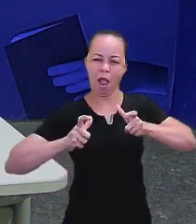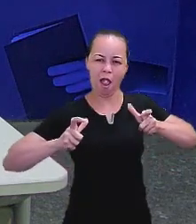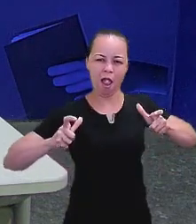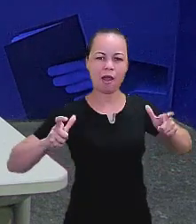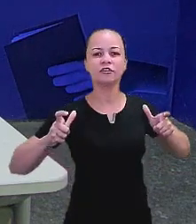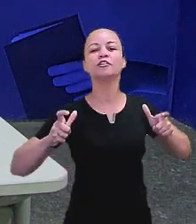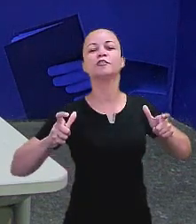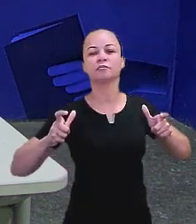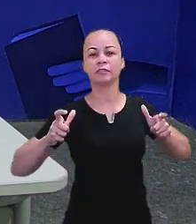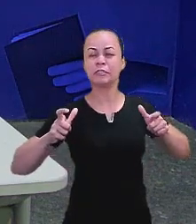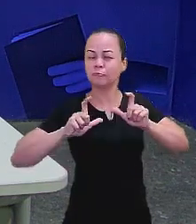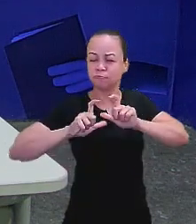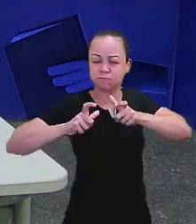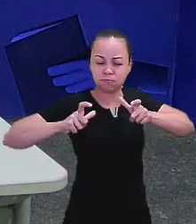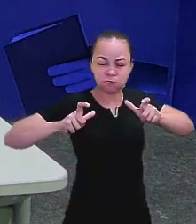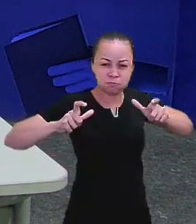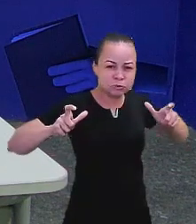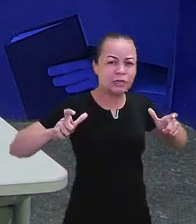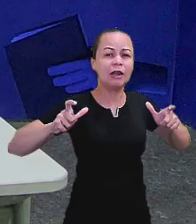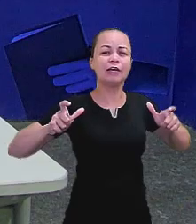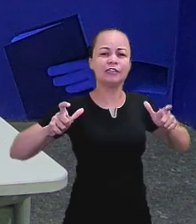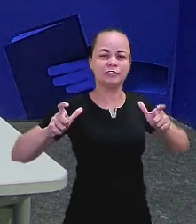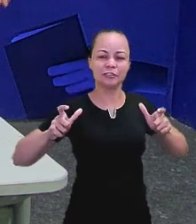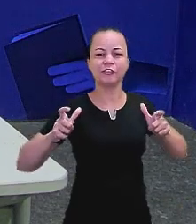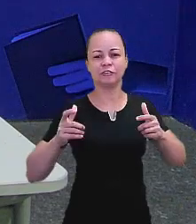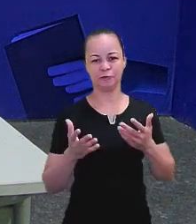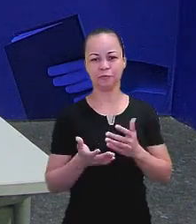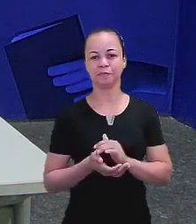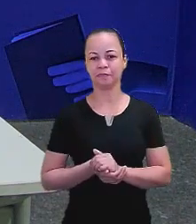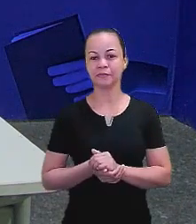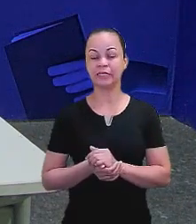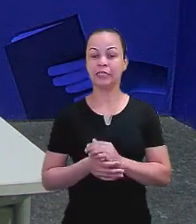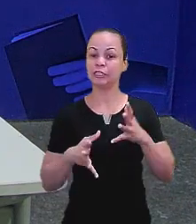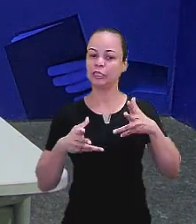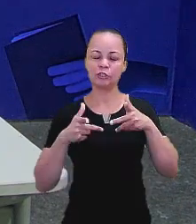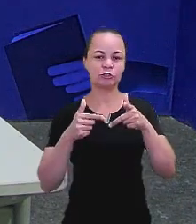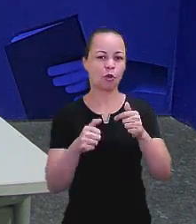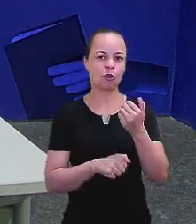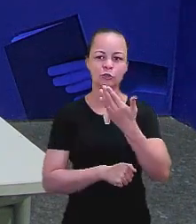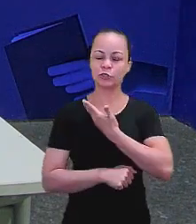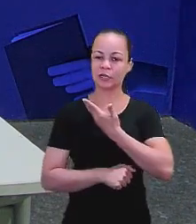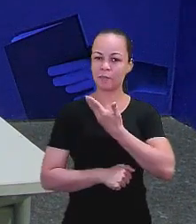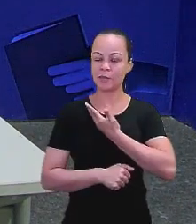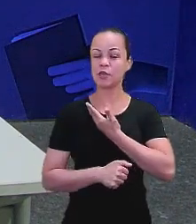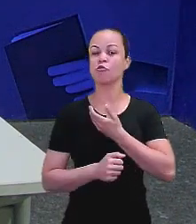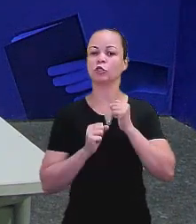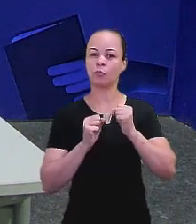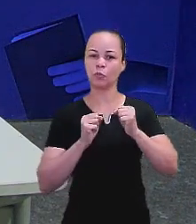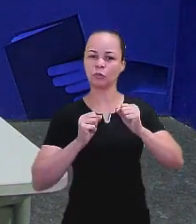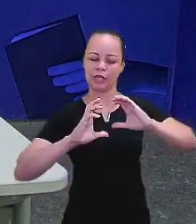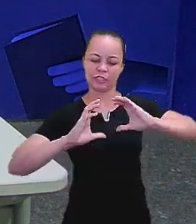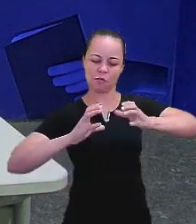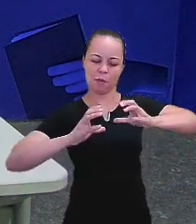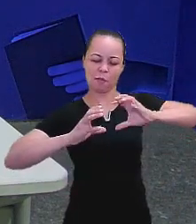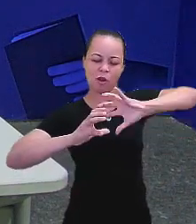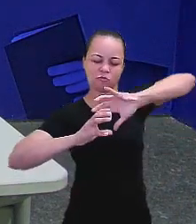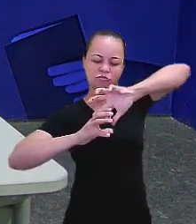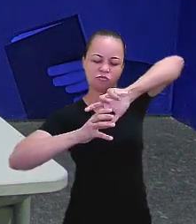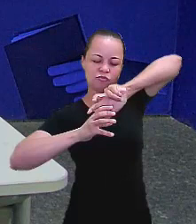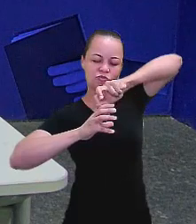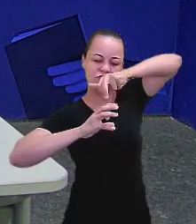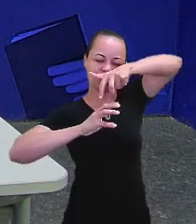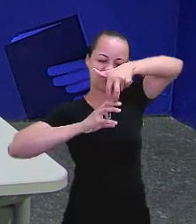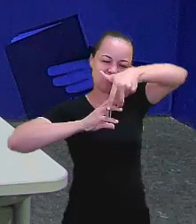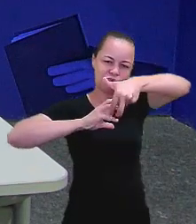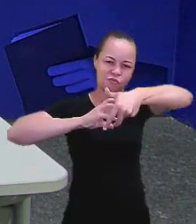enorme. Tão grande, tão grande, tão grande, que todos os amigos pudessem subir em cima e rolar por